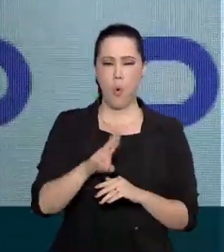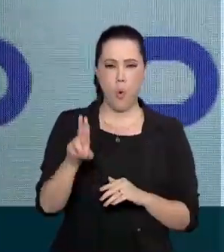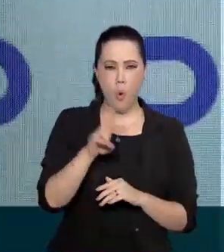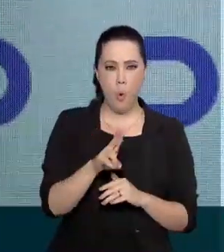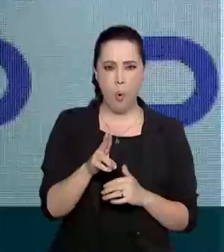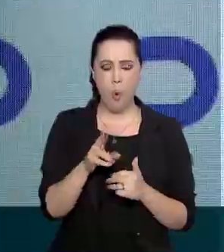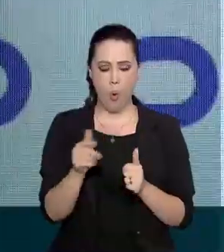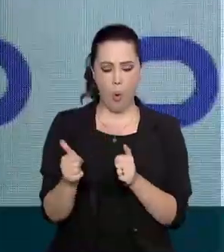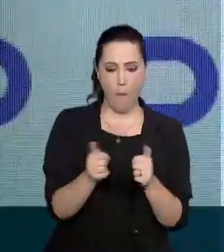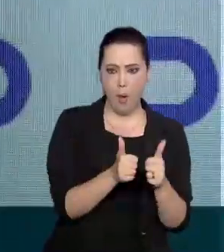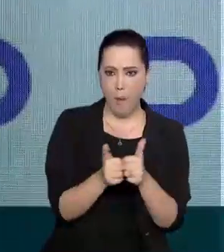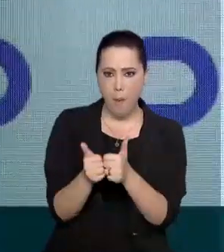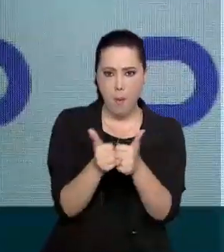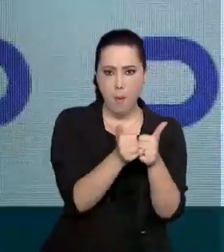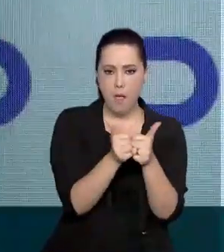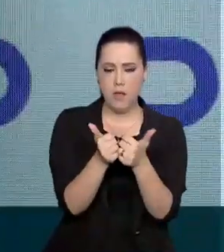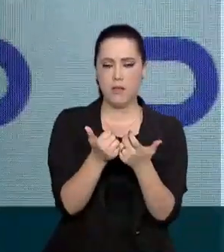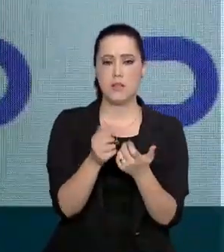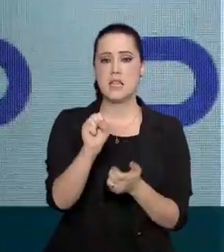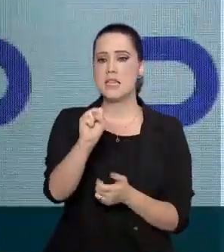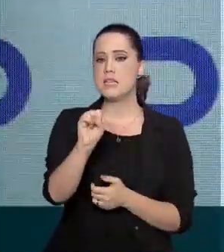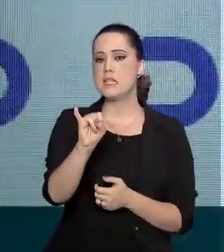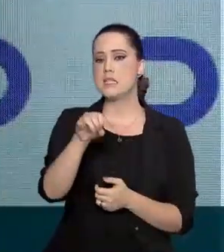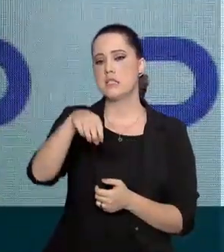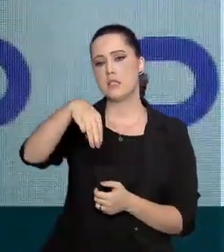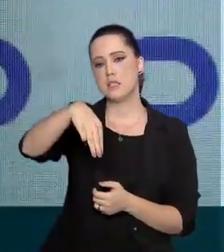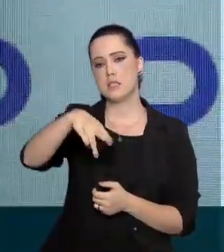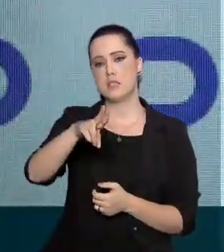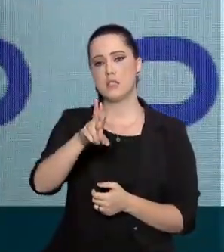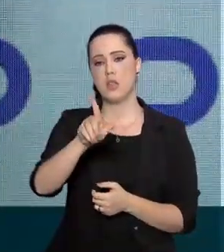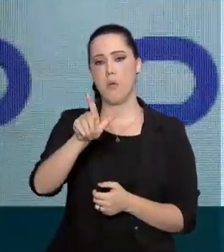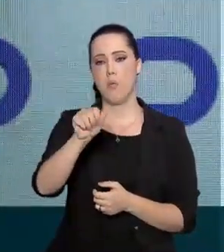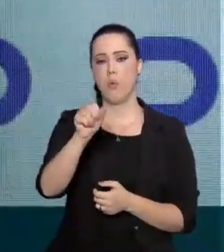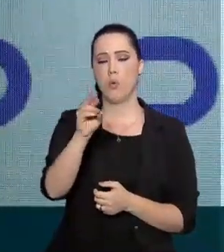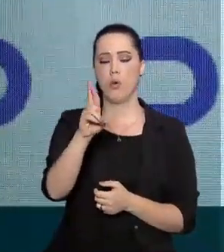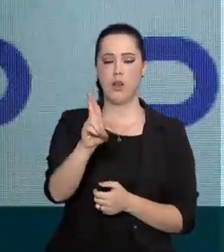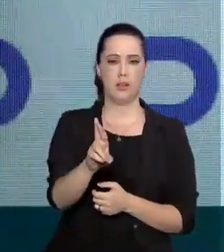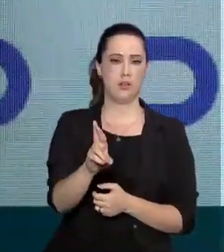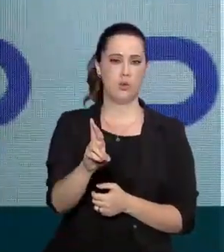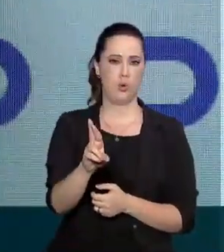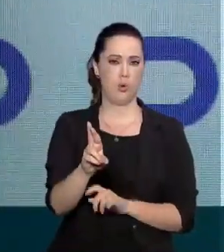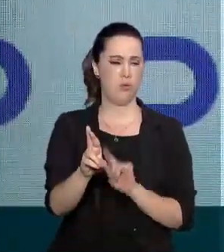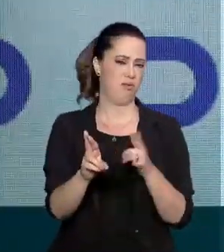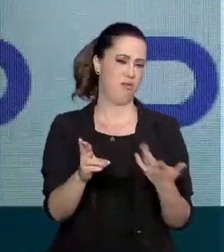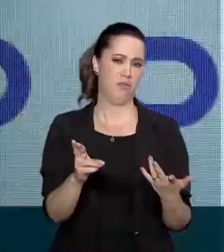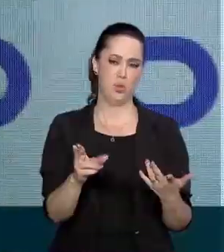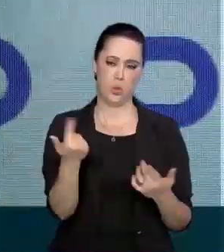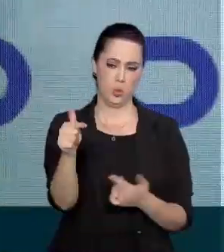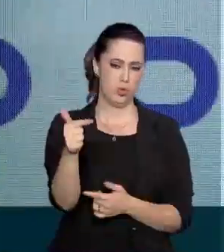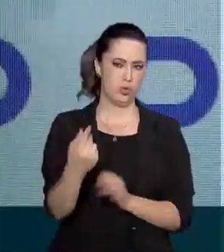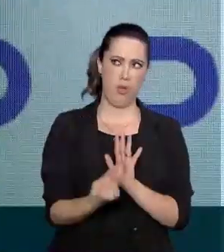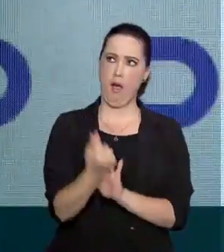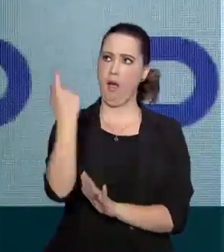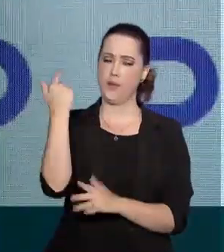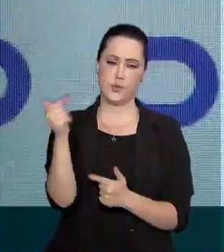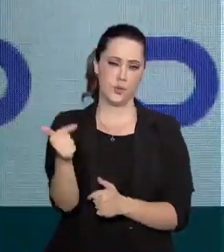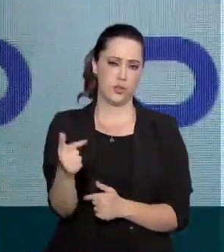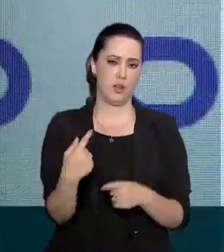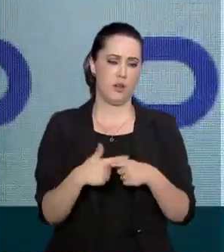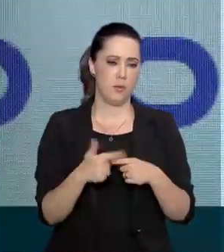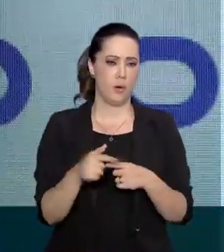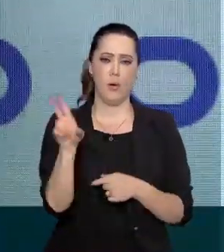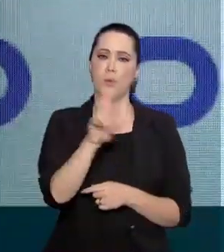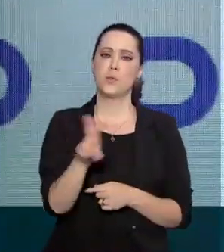meu tempo não tinha videogame, pô. Eu comecei lá bem depois, no Atari. Né? Por que